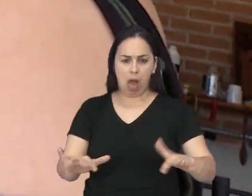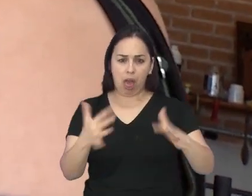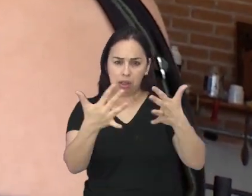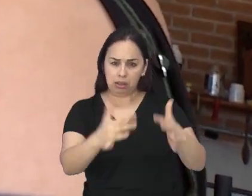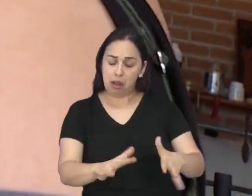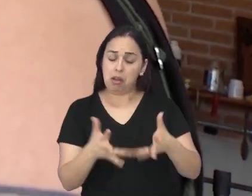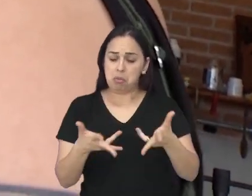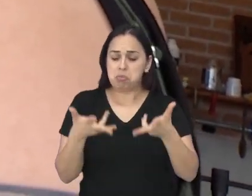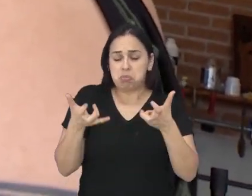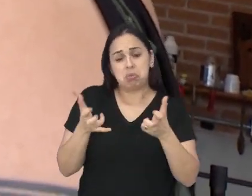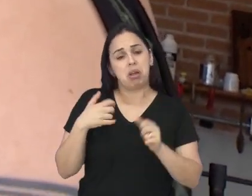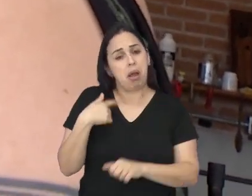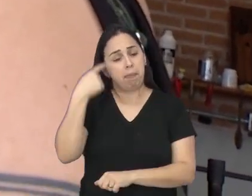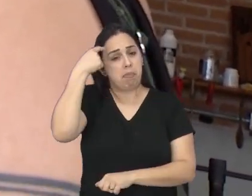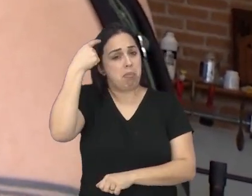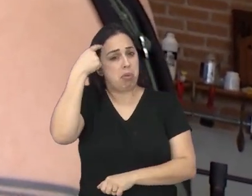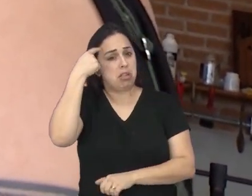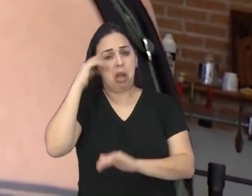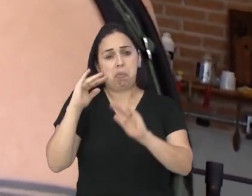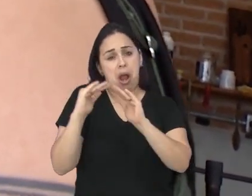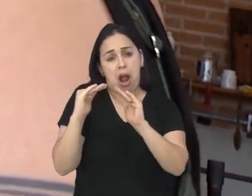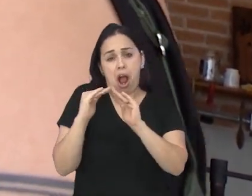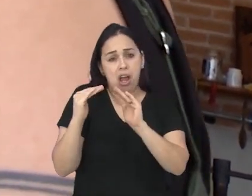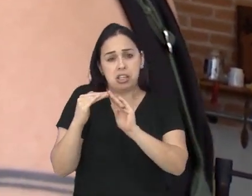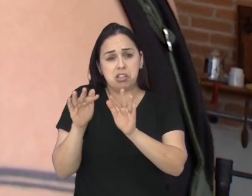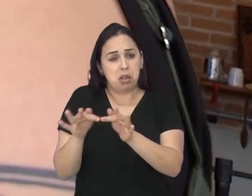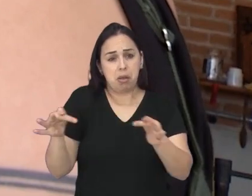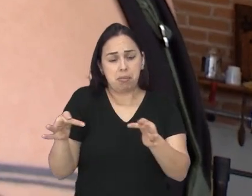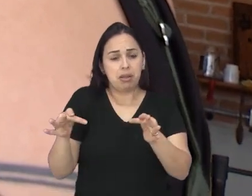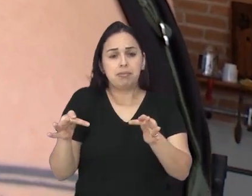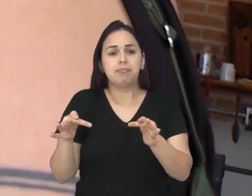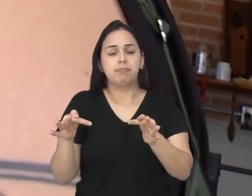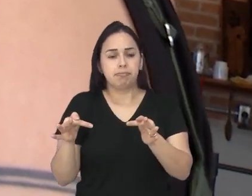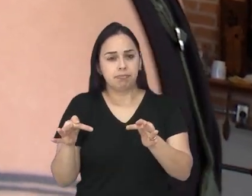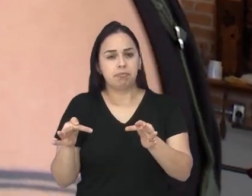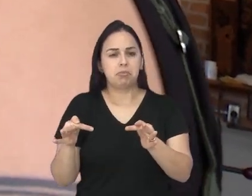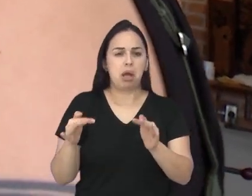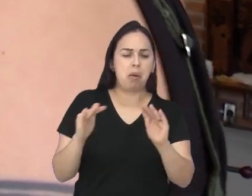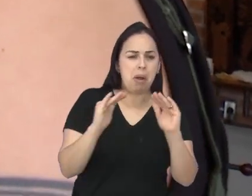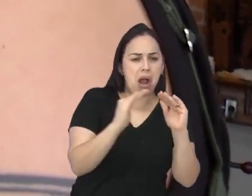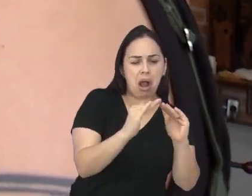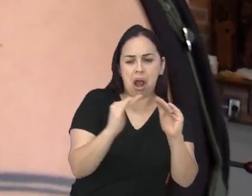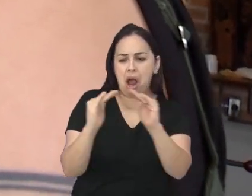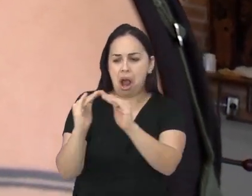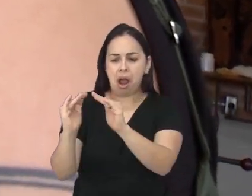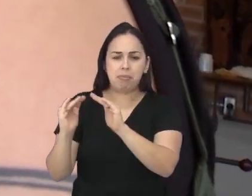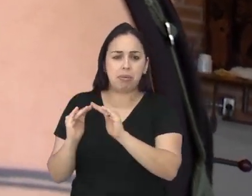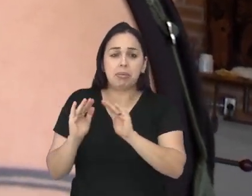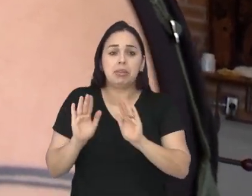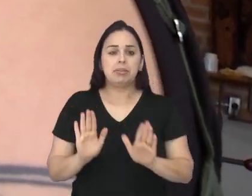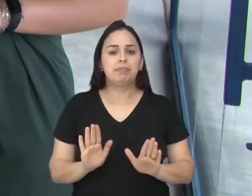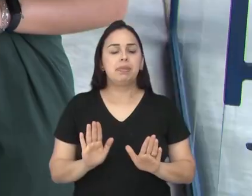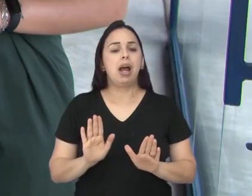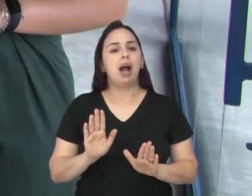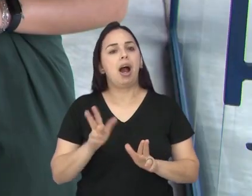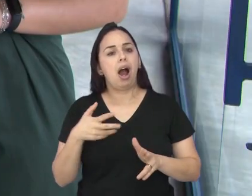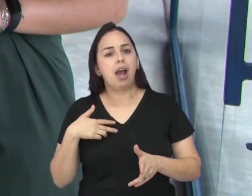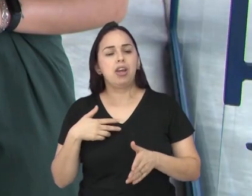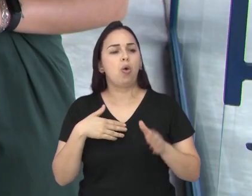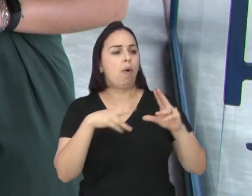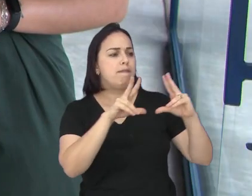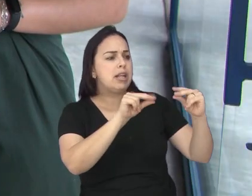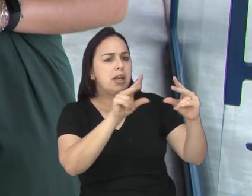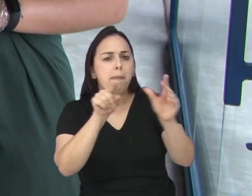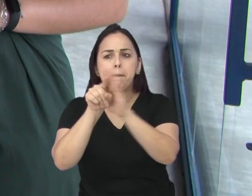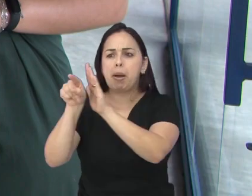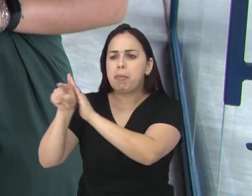monte de coisa assim caída. Achamos que era uma demolição, uma casa qualquer, uma casa que aqui, alguma casinha de colono, né? Mas aí conversando com um, com o